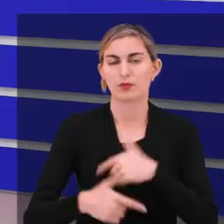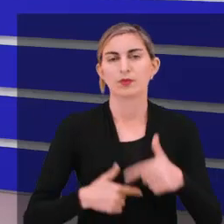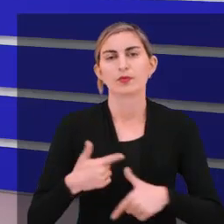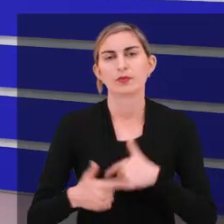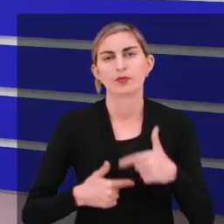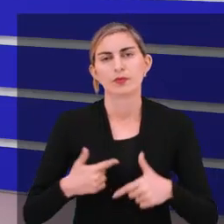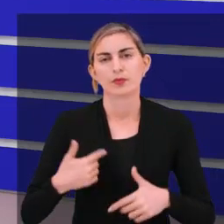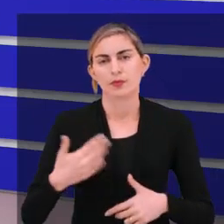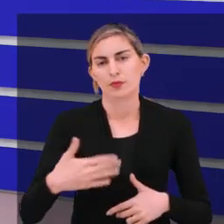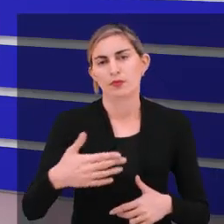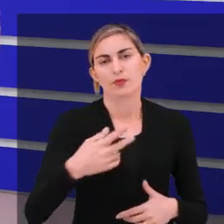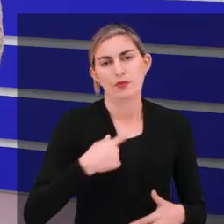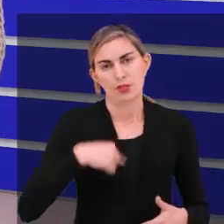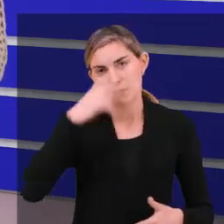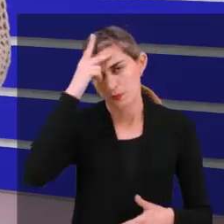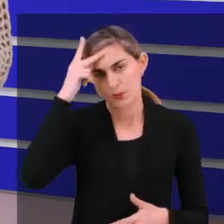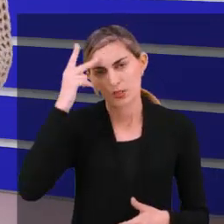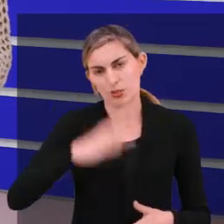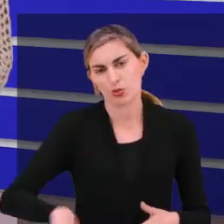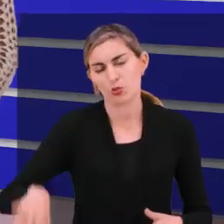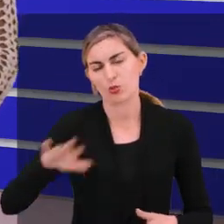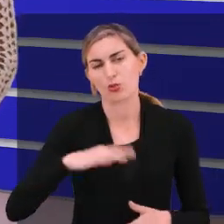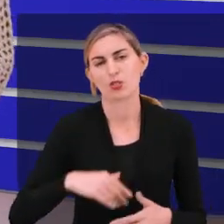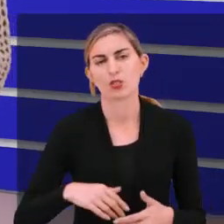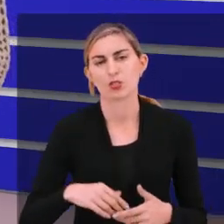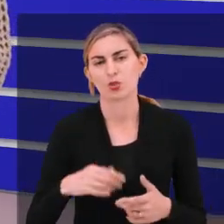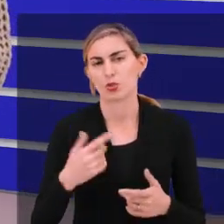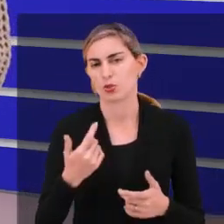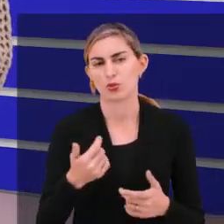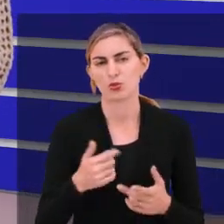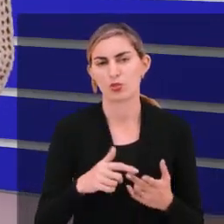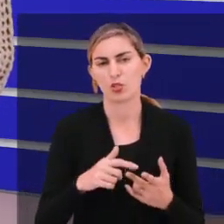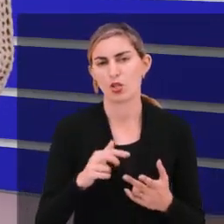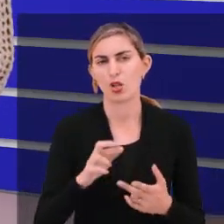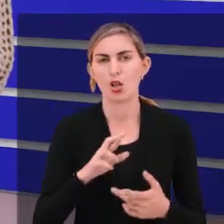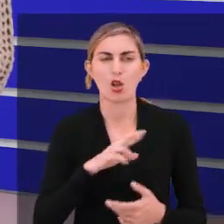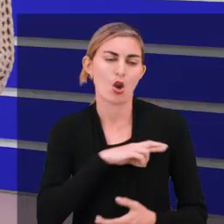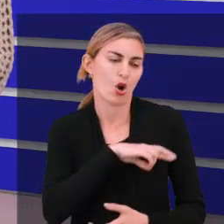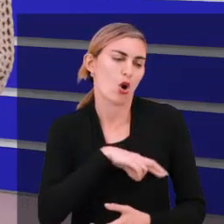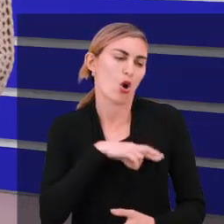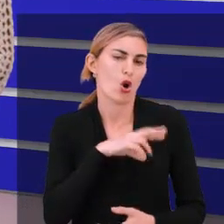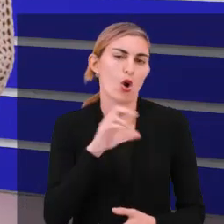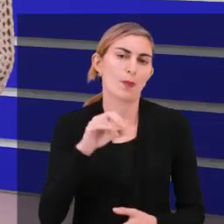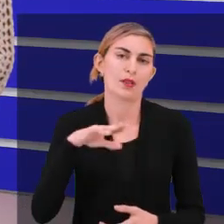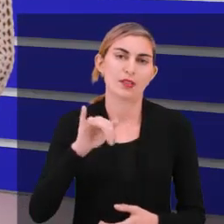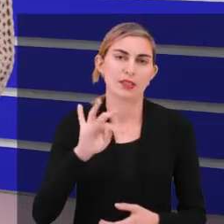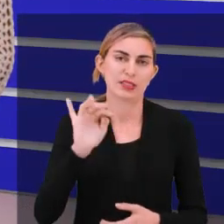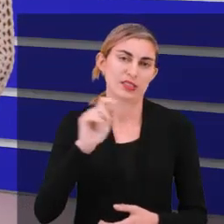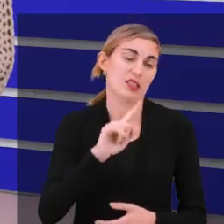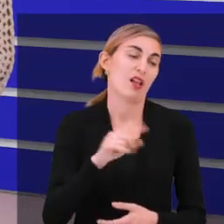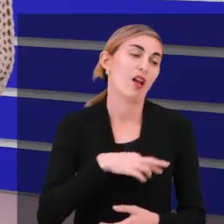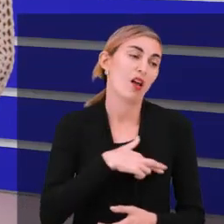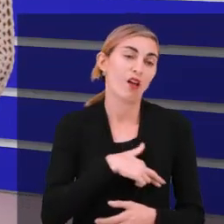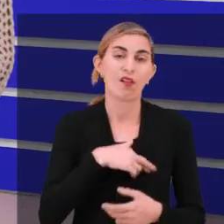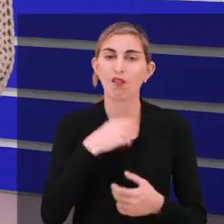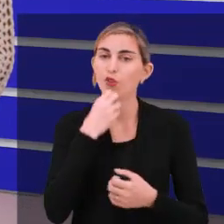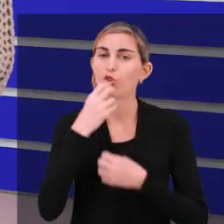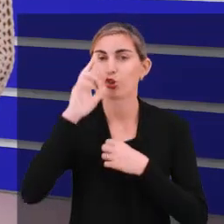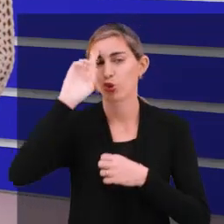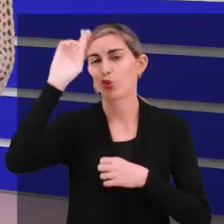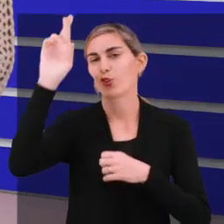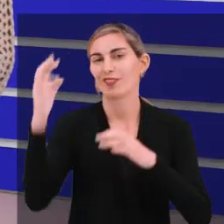um trabalho, porque nós somos pessoas. E veja bem, não adianta romantizar isso para o dono da empresa, viu,